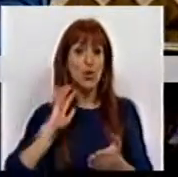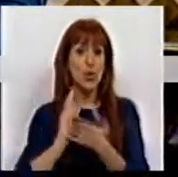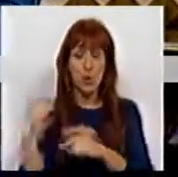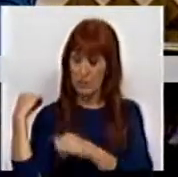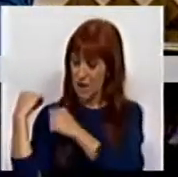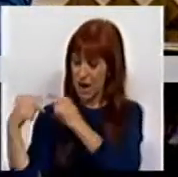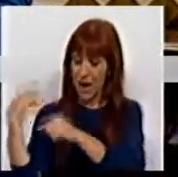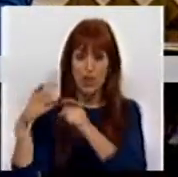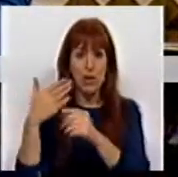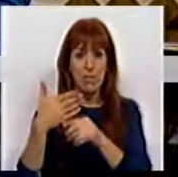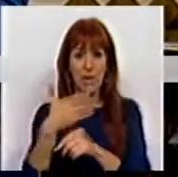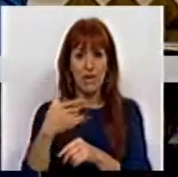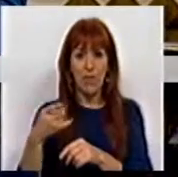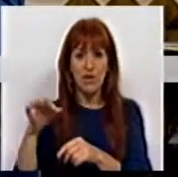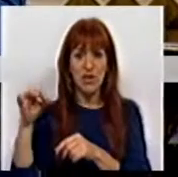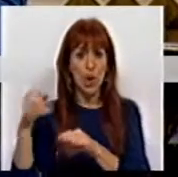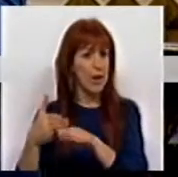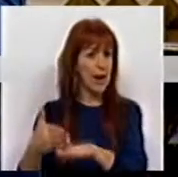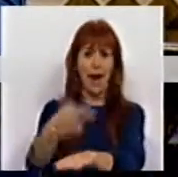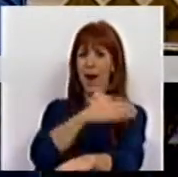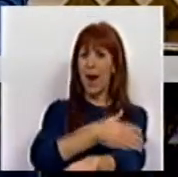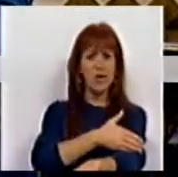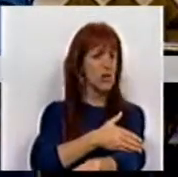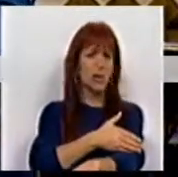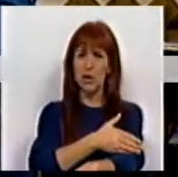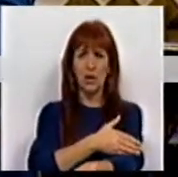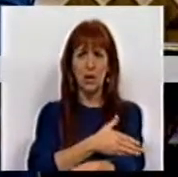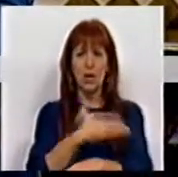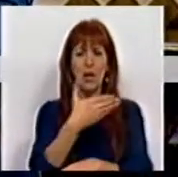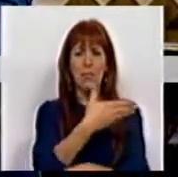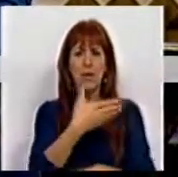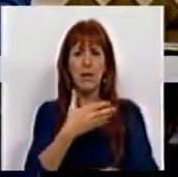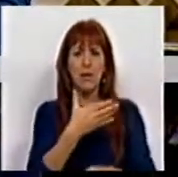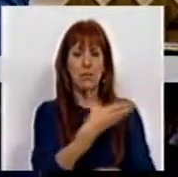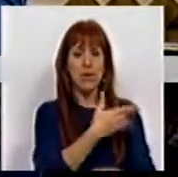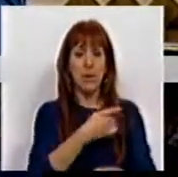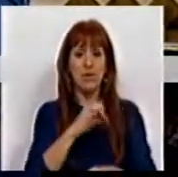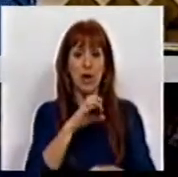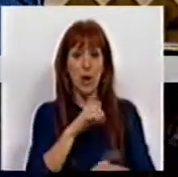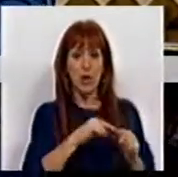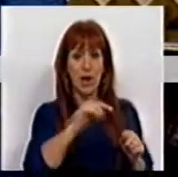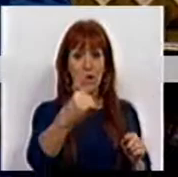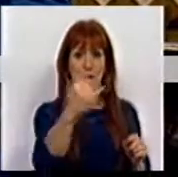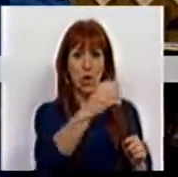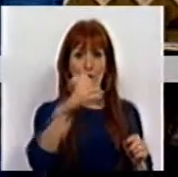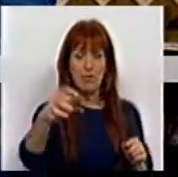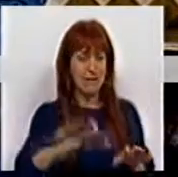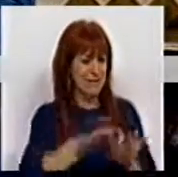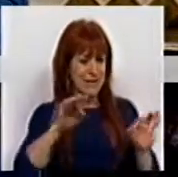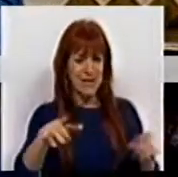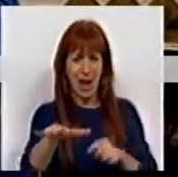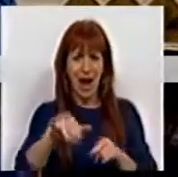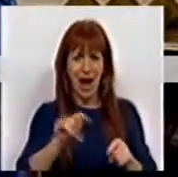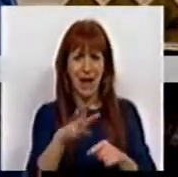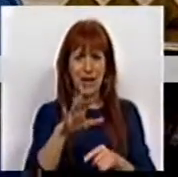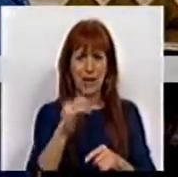últimos anos. Antes de 1980, eles não tinham, entre 80 e 2000, não tinha acontecido nenhum com uma área